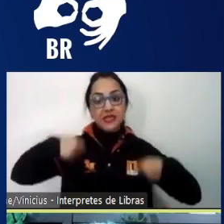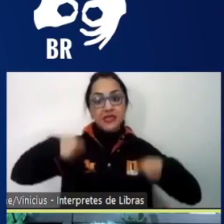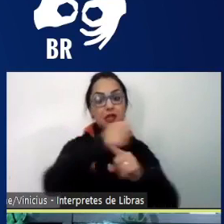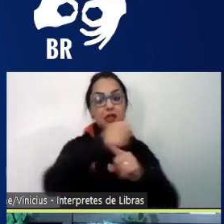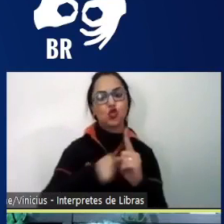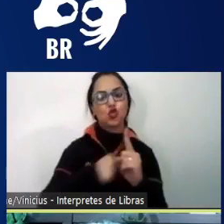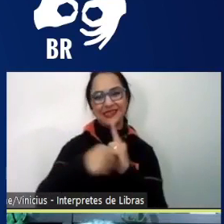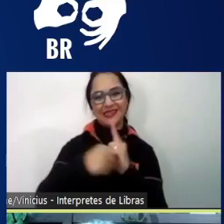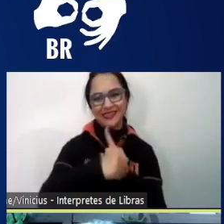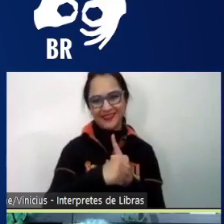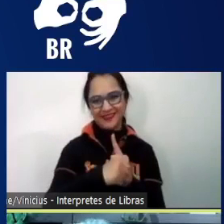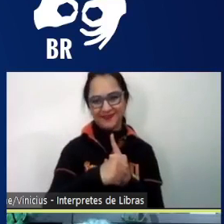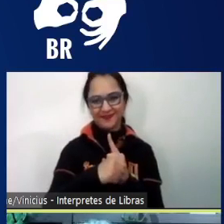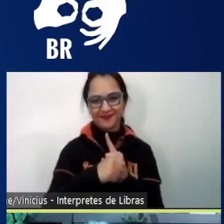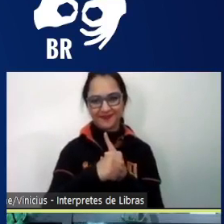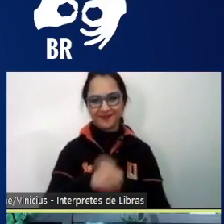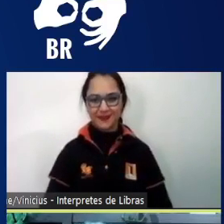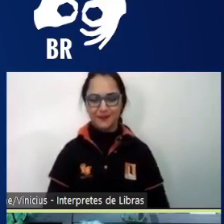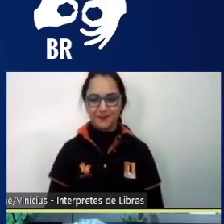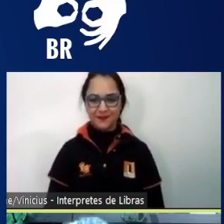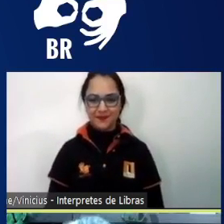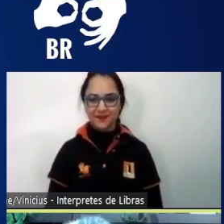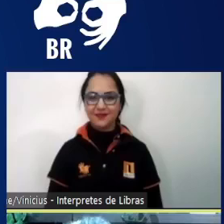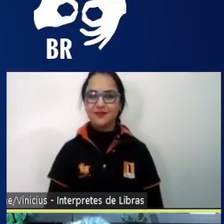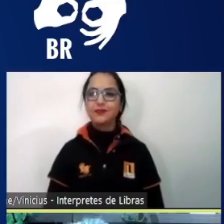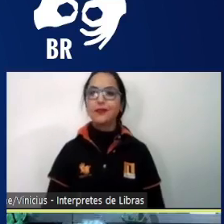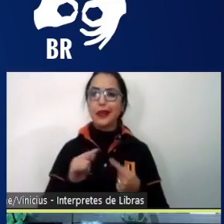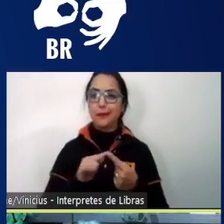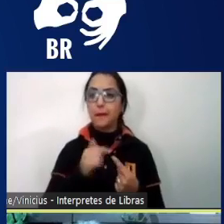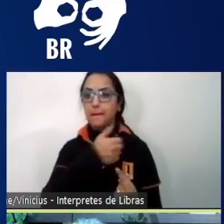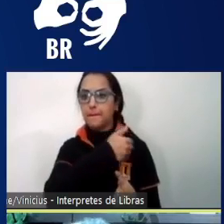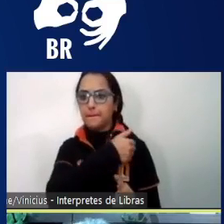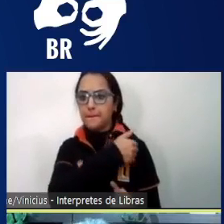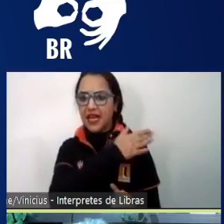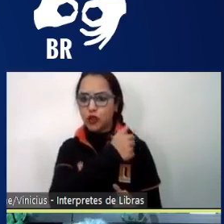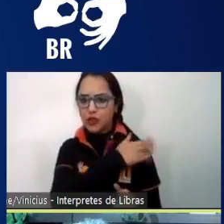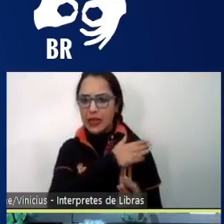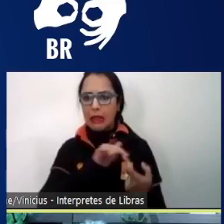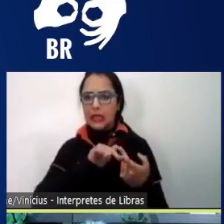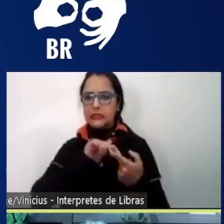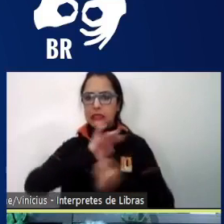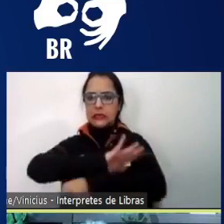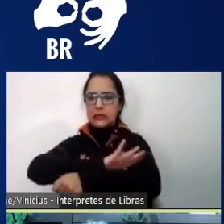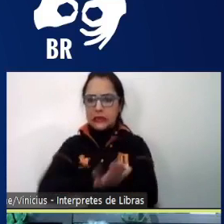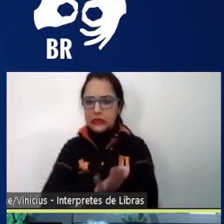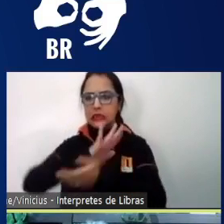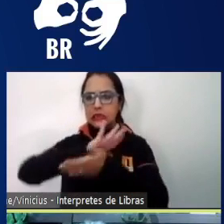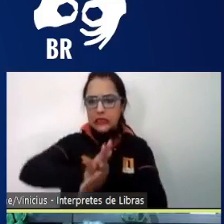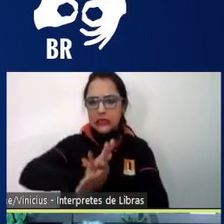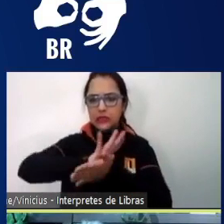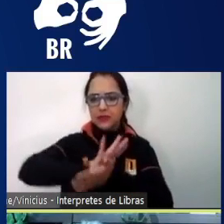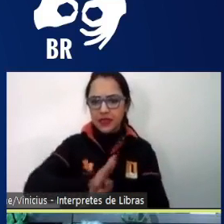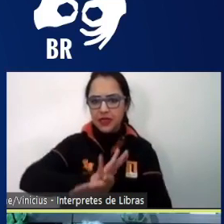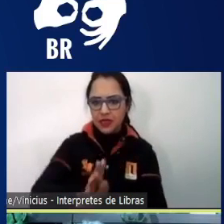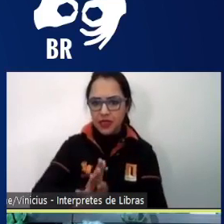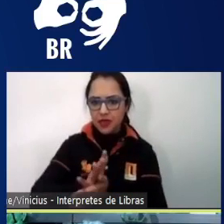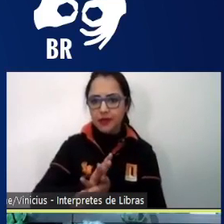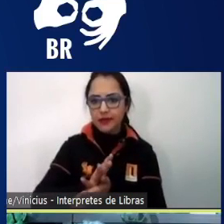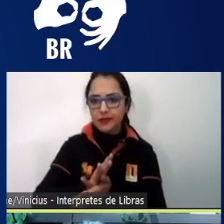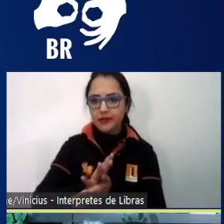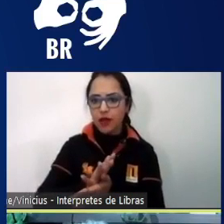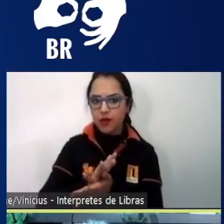os preconceitos, discriminação e estigmas, eles são